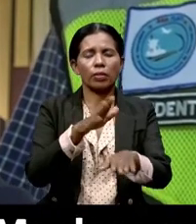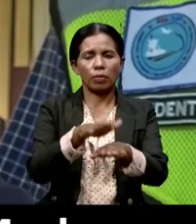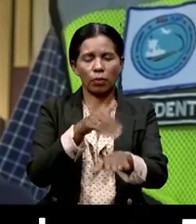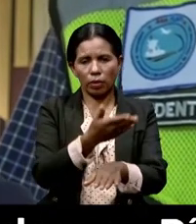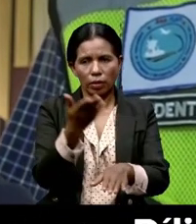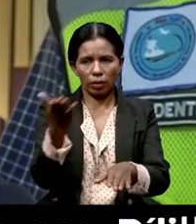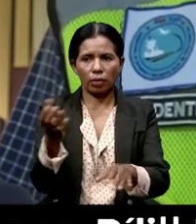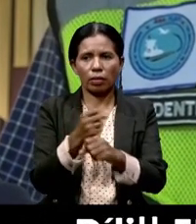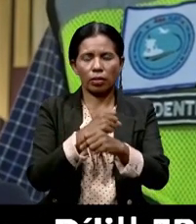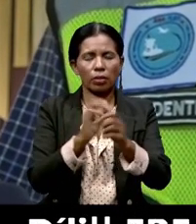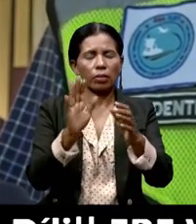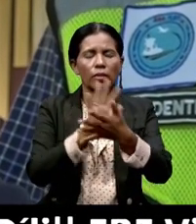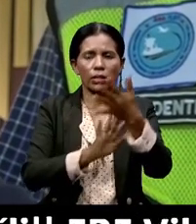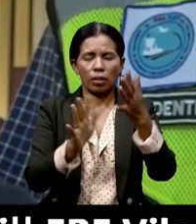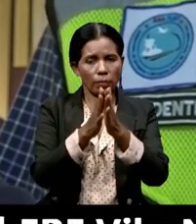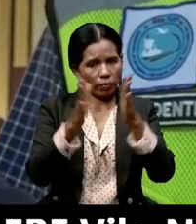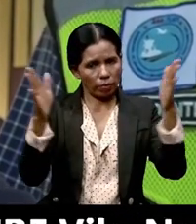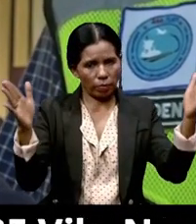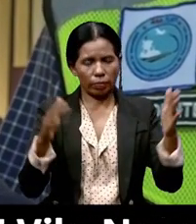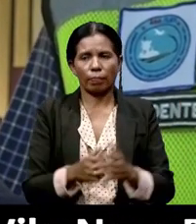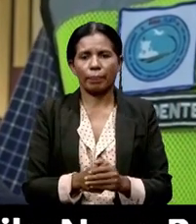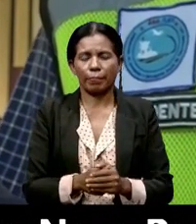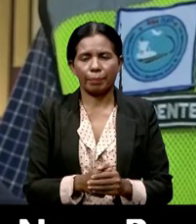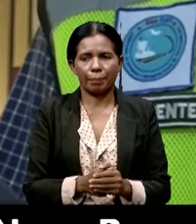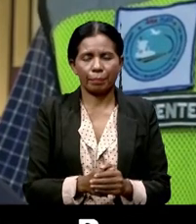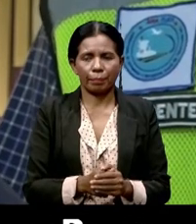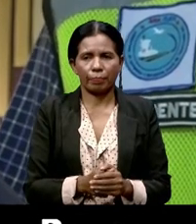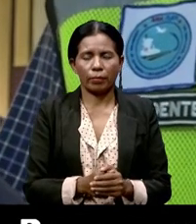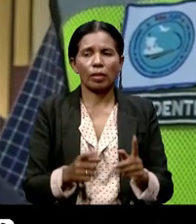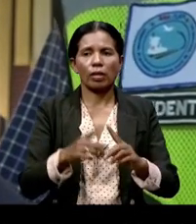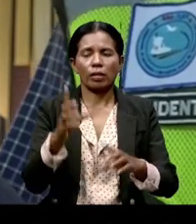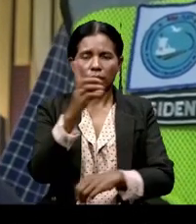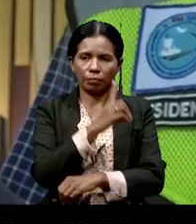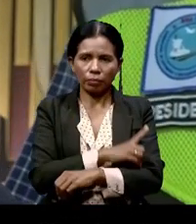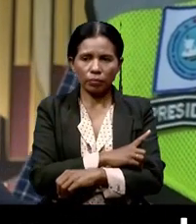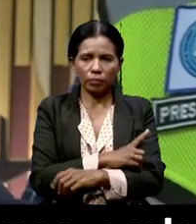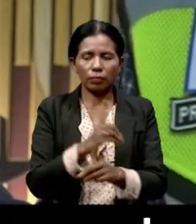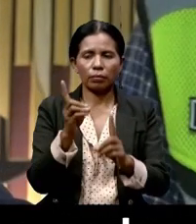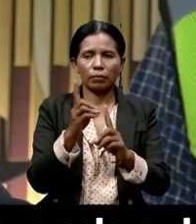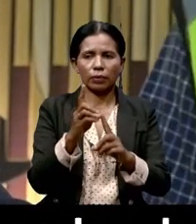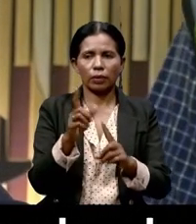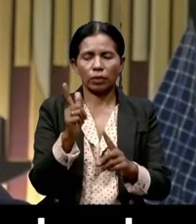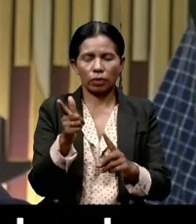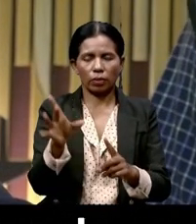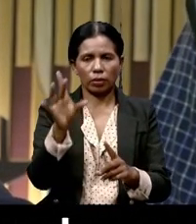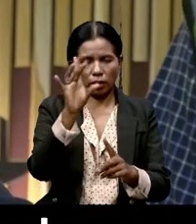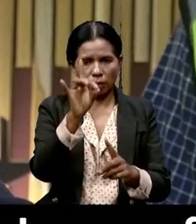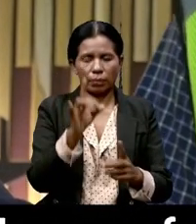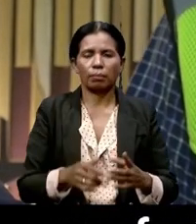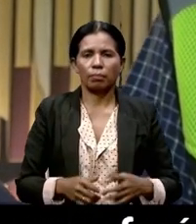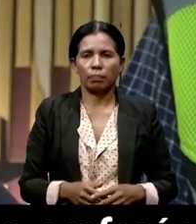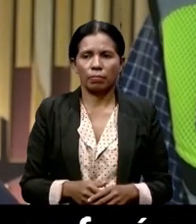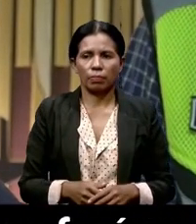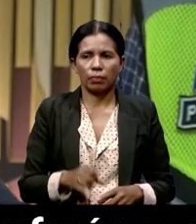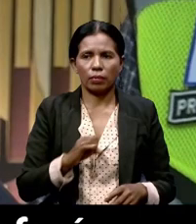tamo se halo sermone bo. Se halo sermone bo. Oin dia hira, oin dia pinto itu.